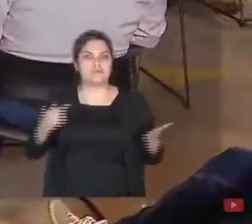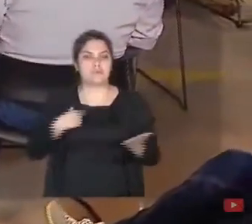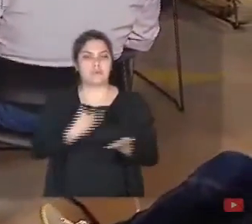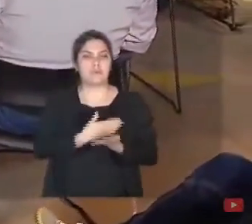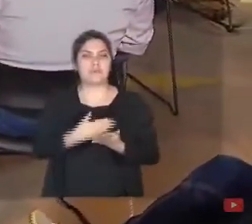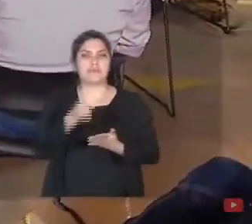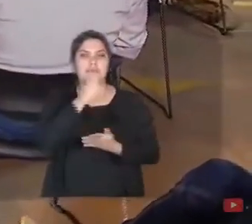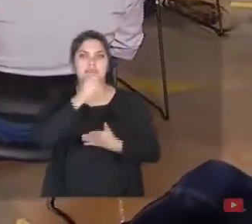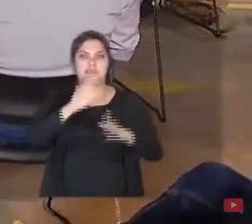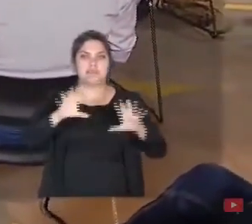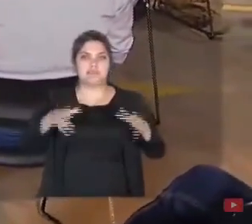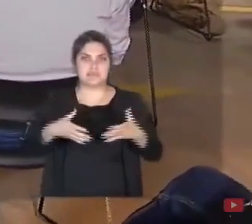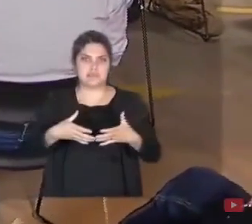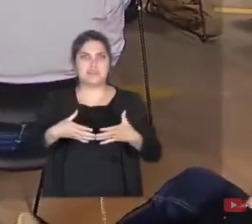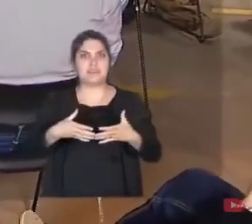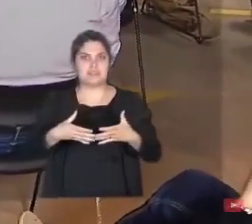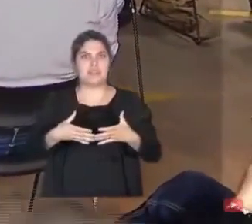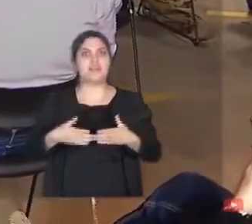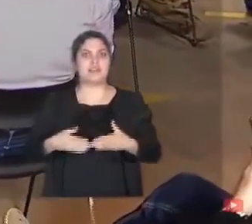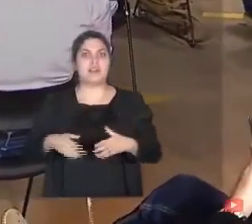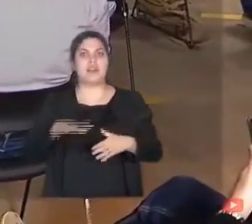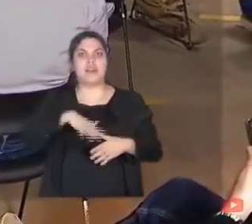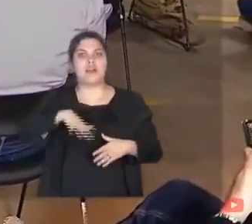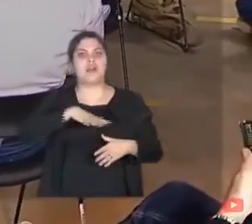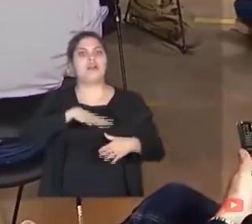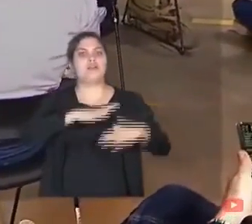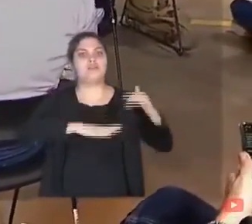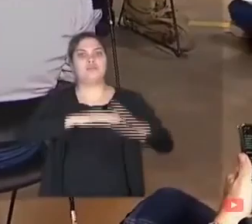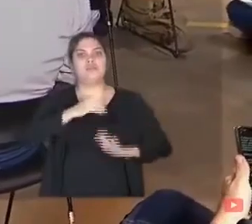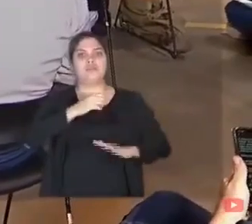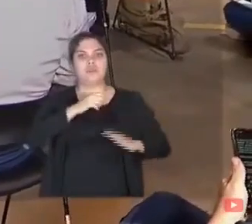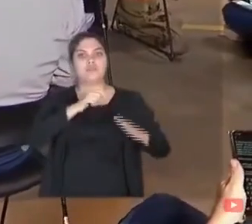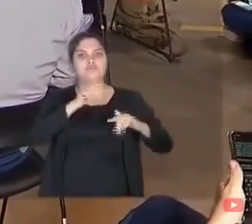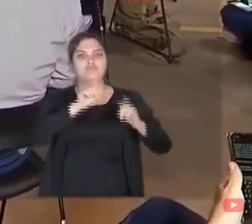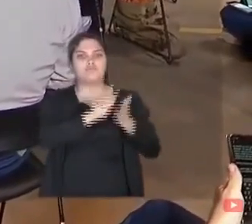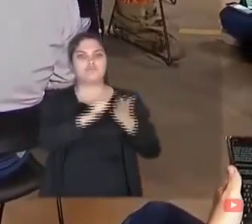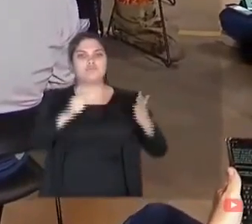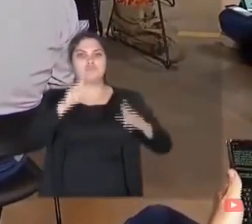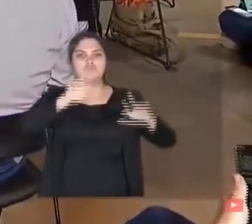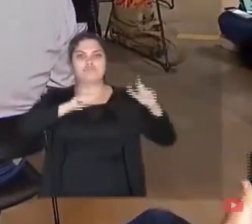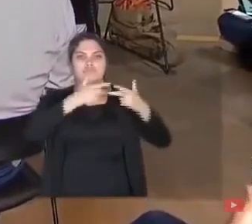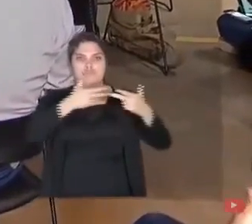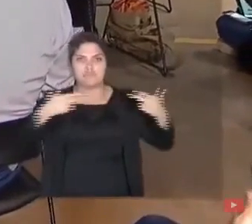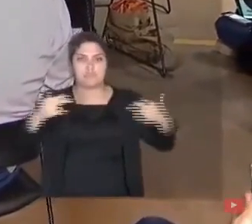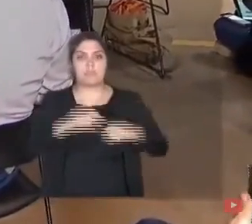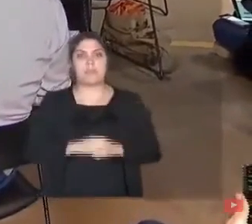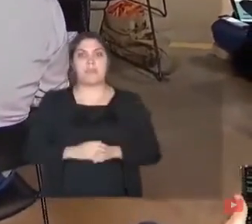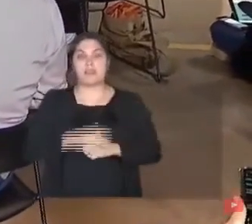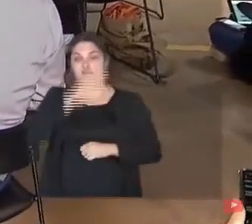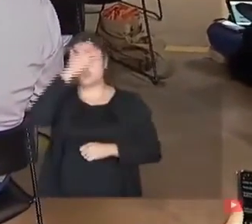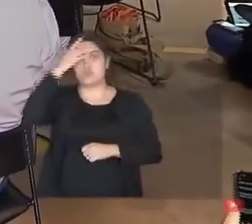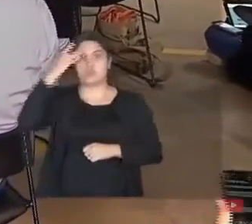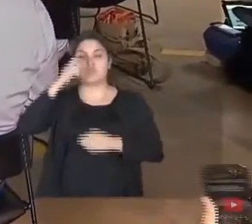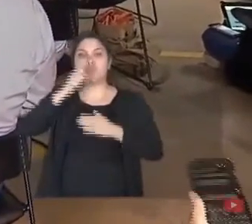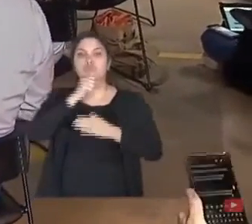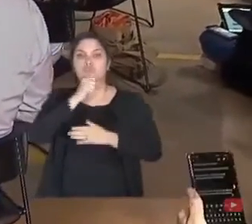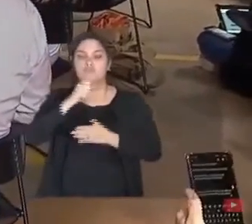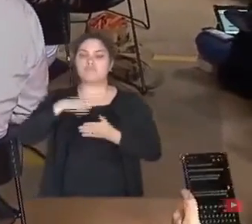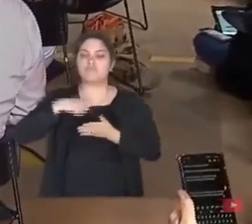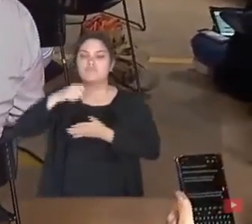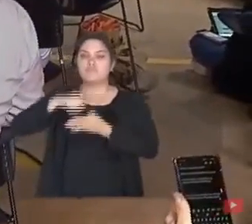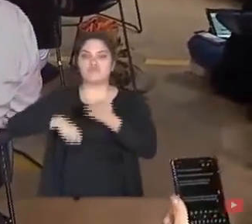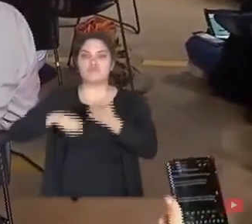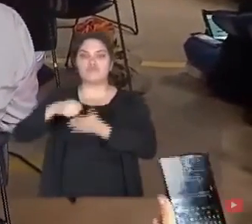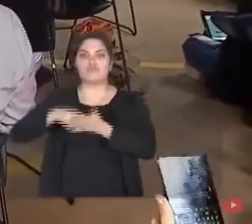esta entrevista coletiva destinada aos profissionais de imprensa. Neste momento, os jornalistas que solicitaram previamente